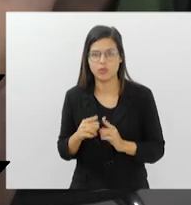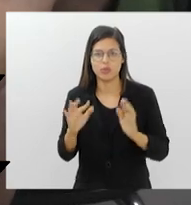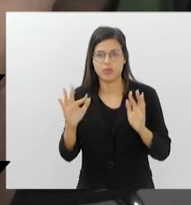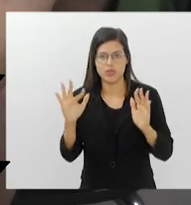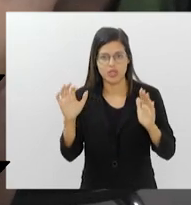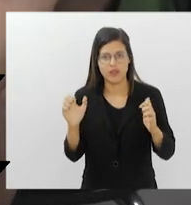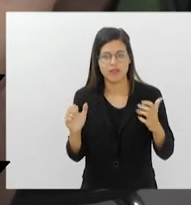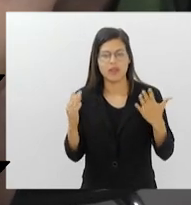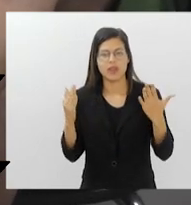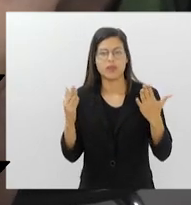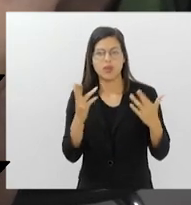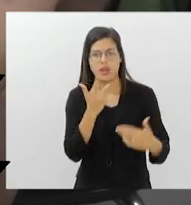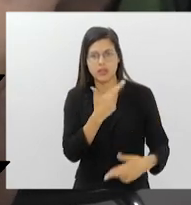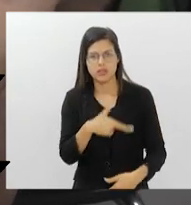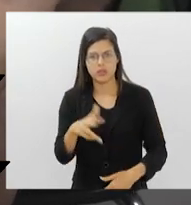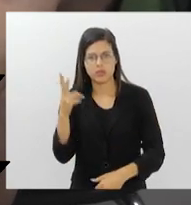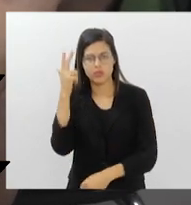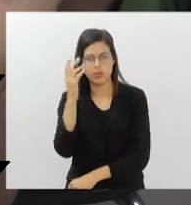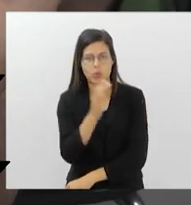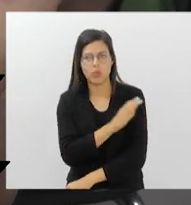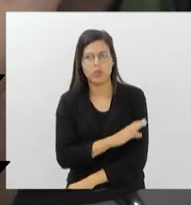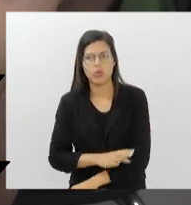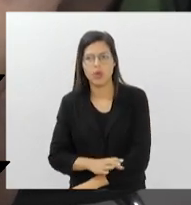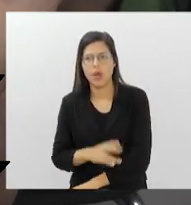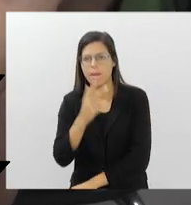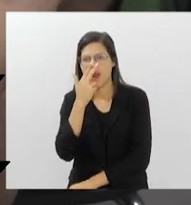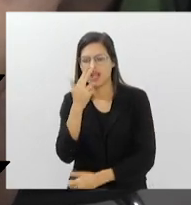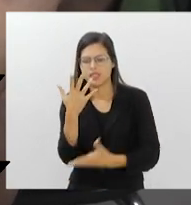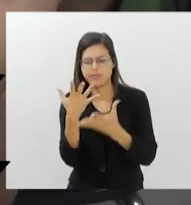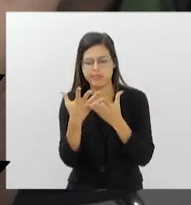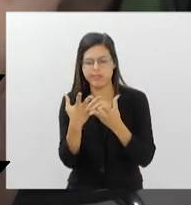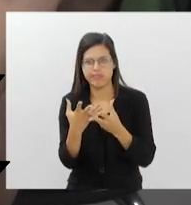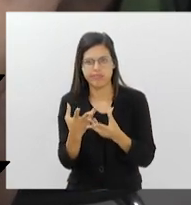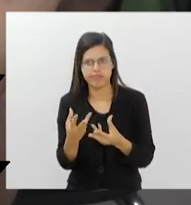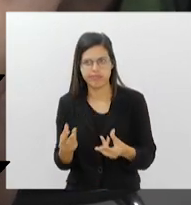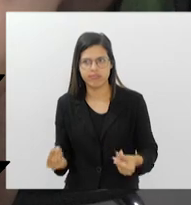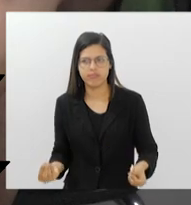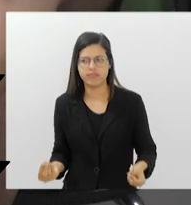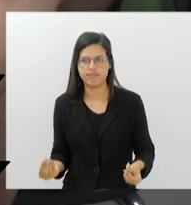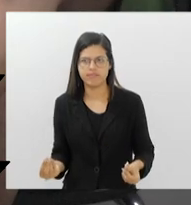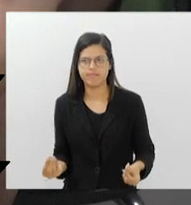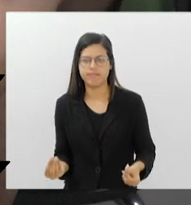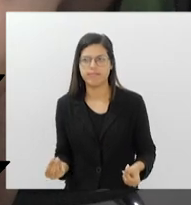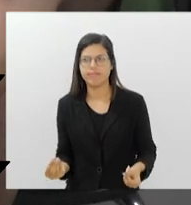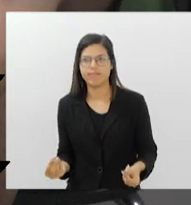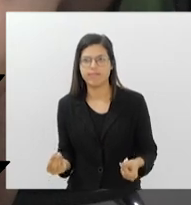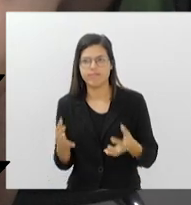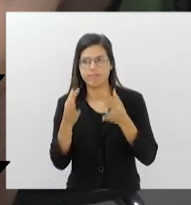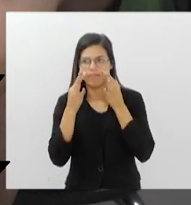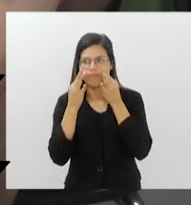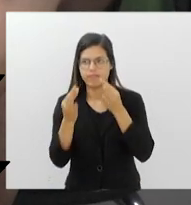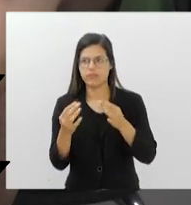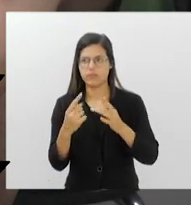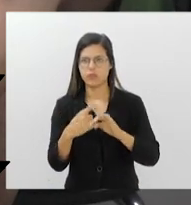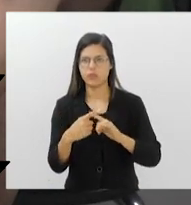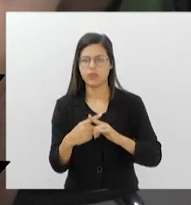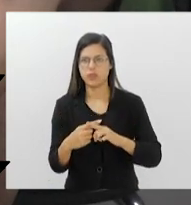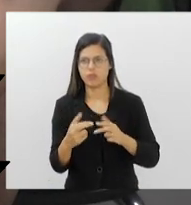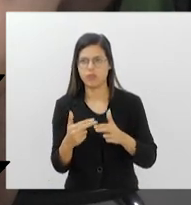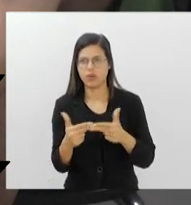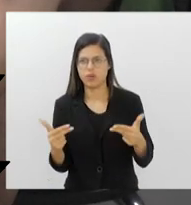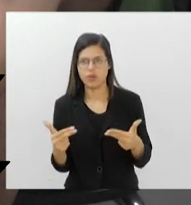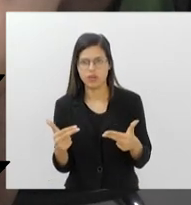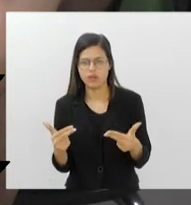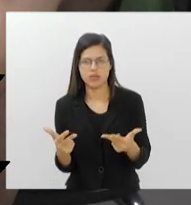cultural foi se apagando nas nossas memórias né Eu Tô Assim chamando a atenção porque foi algo que a gente não vê